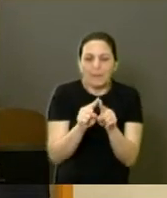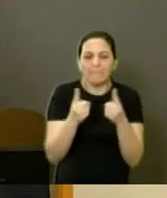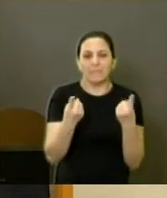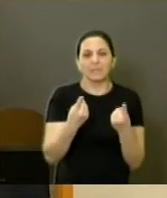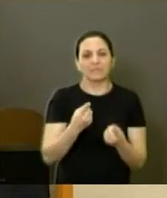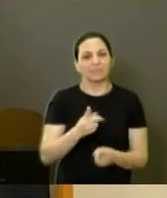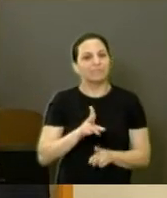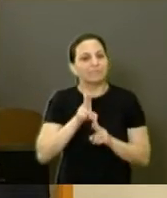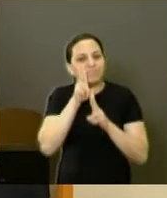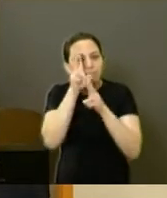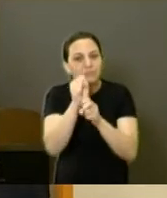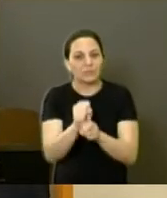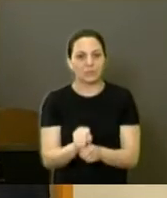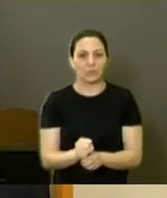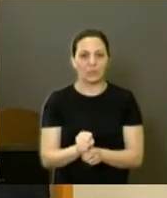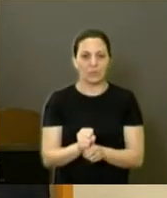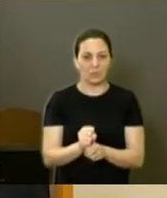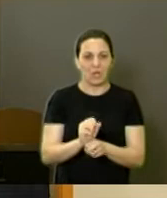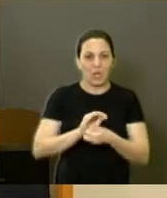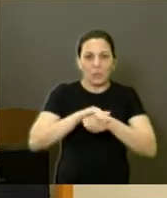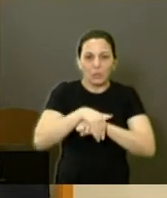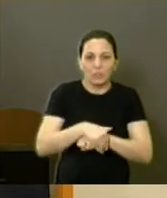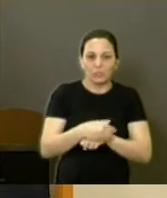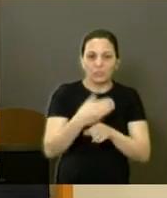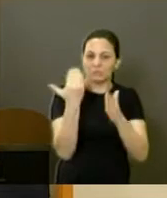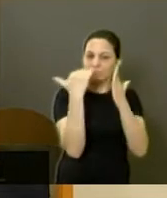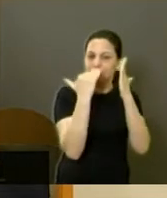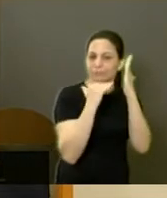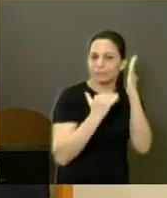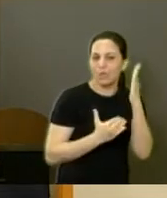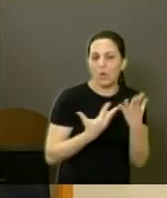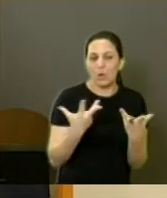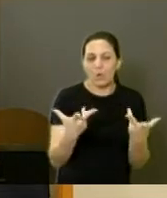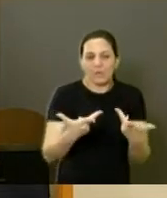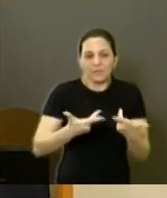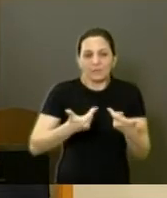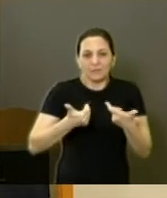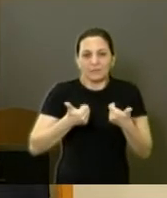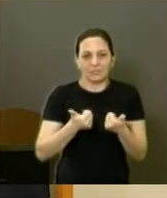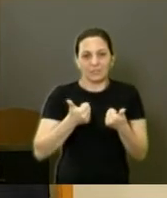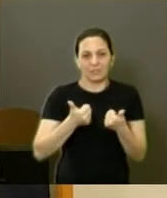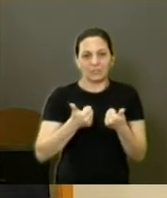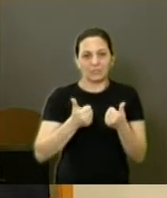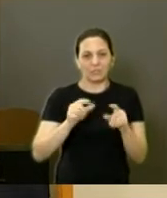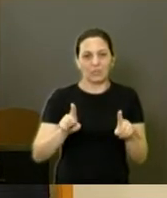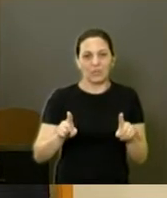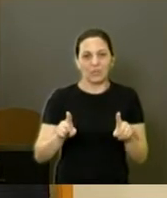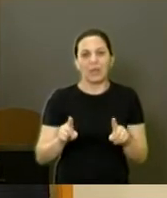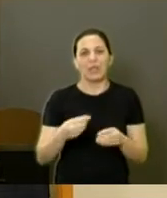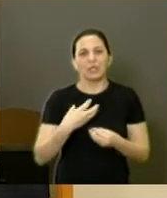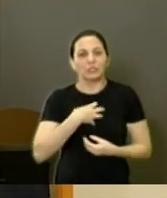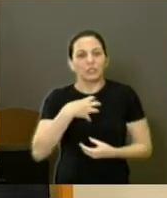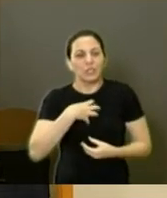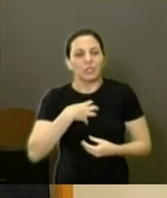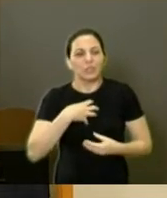poderia passar a noite aqui listando qualidades que meu pai poderia ter para ser homenageado pelos seus méritos, mérito como pai, mérito como comerciante,